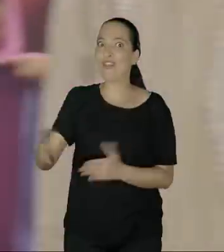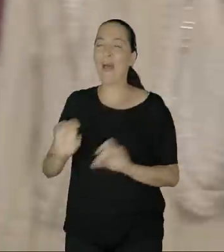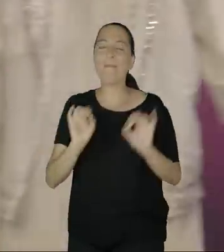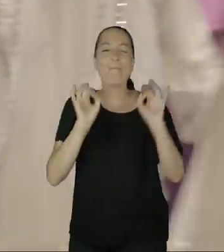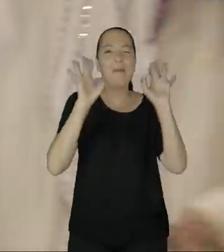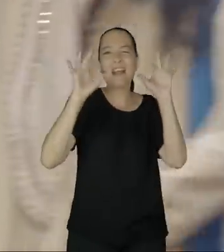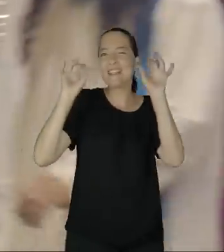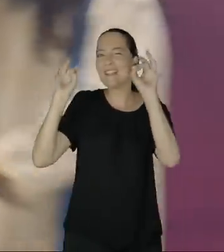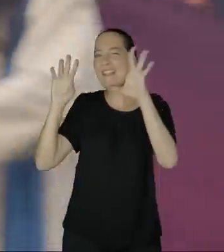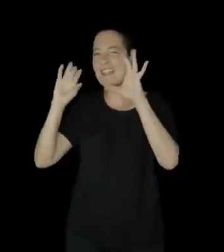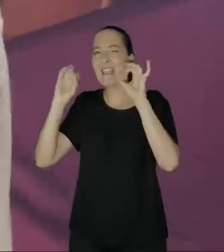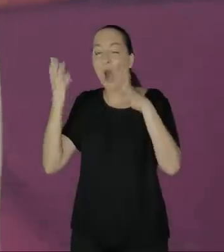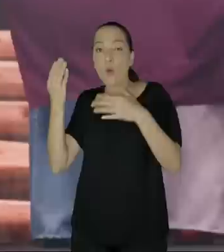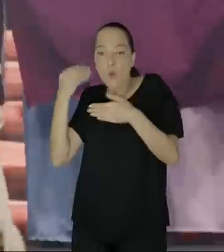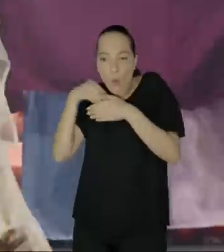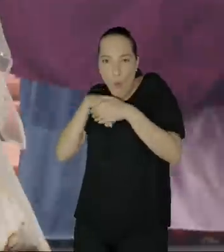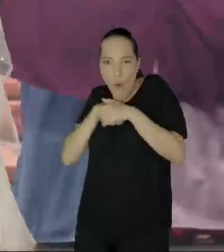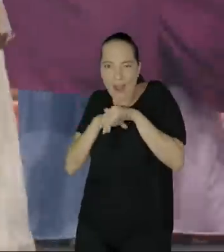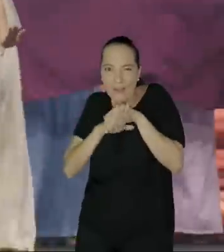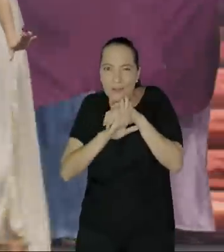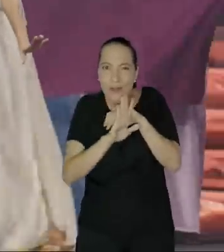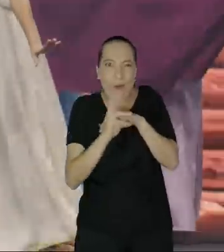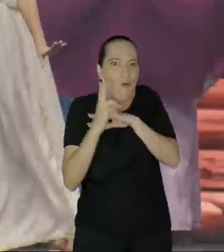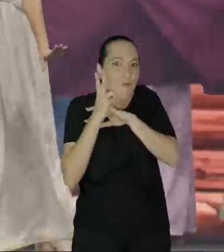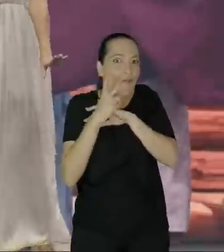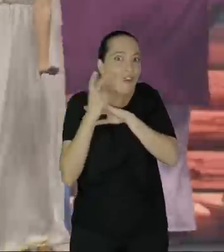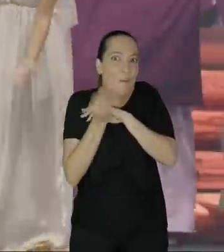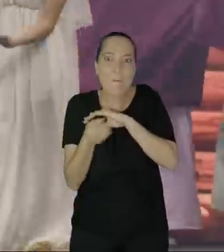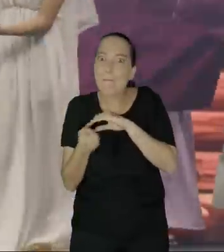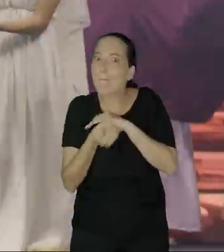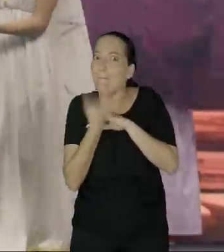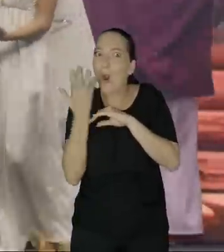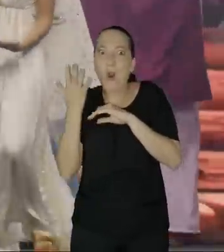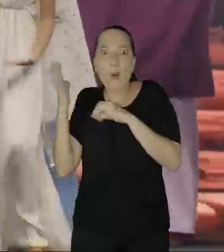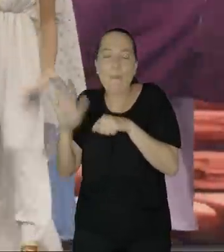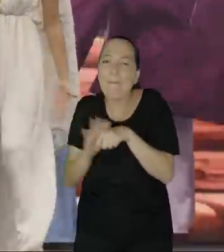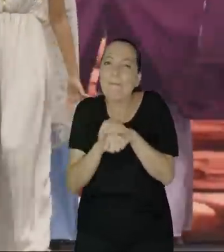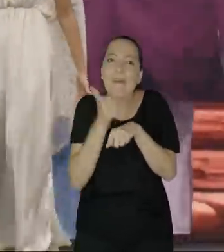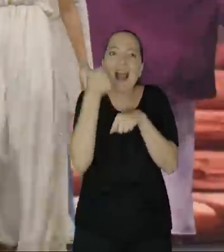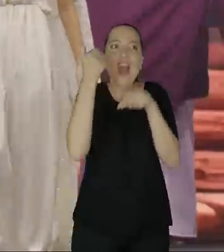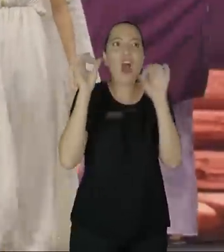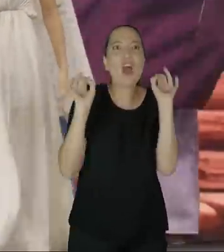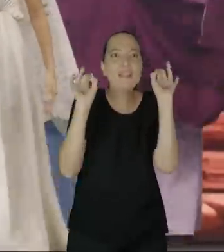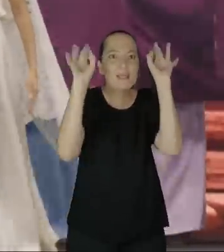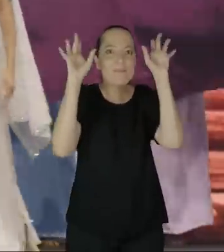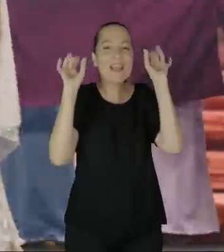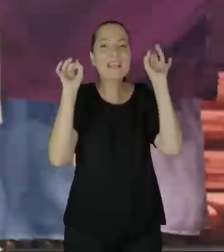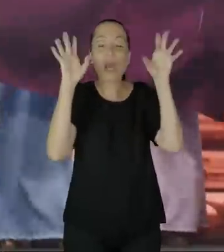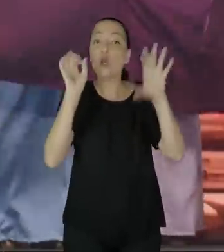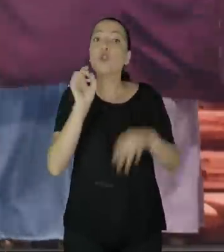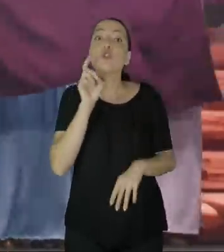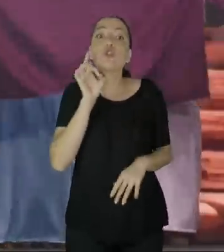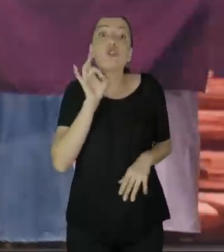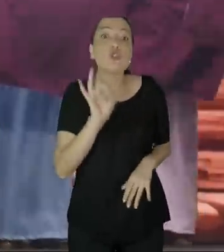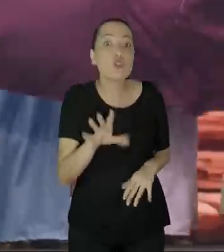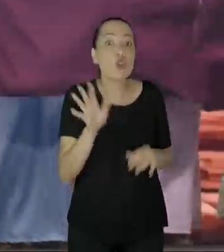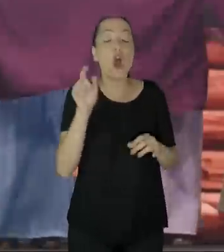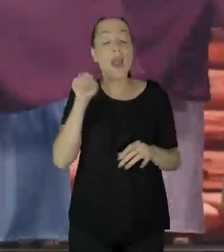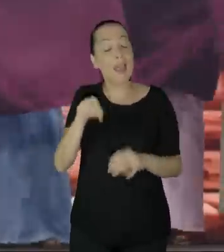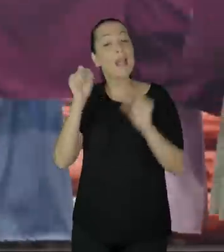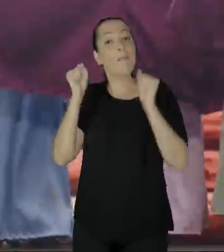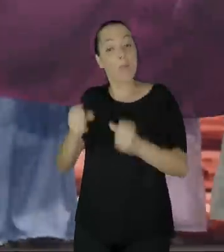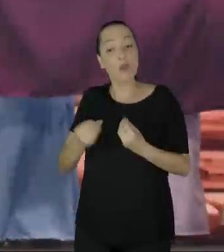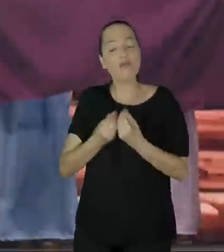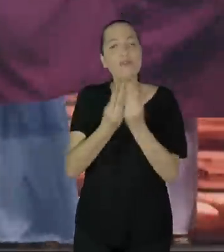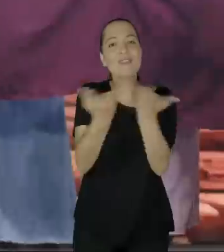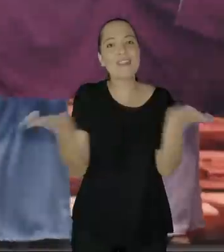especial guardou o melhor vinho, o vinho raro, que só ele pode nos servir. Deixastes o melhor para o